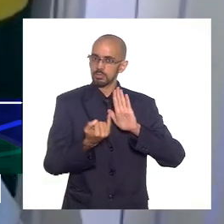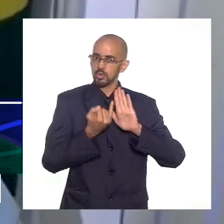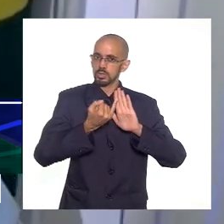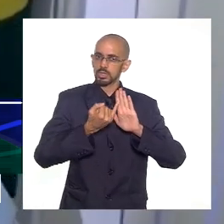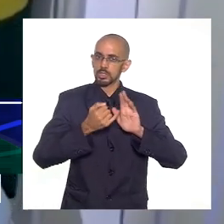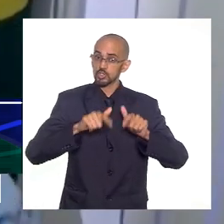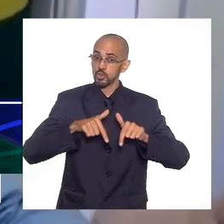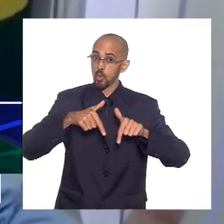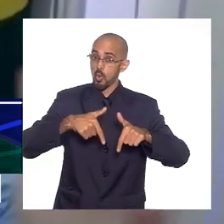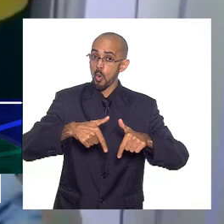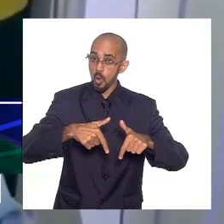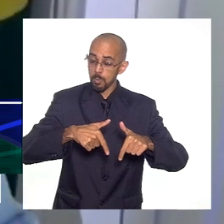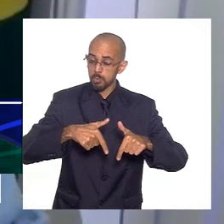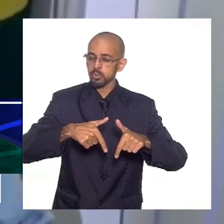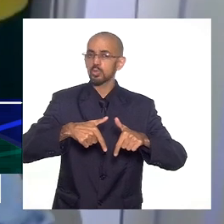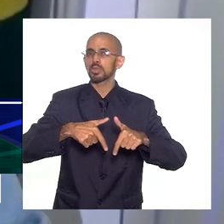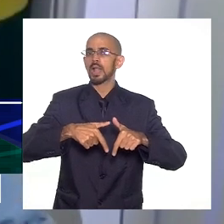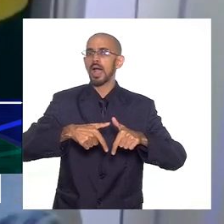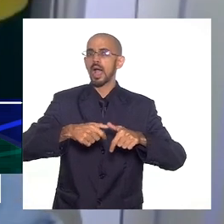enfrentamento à pandemia,